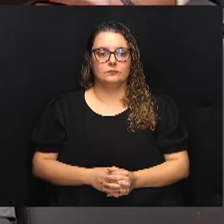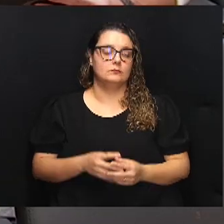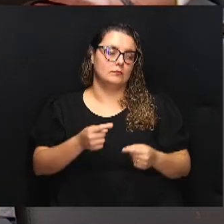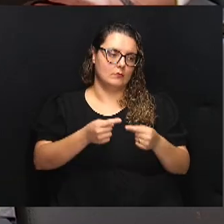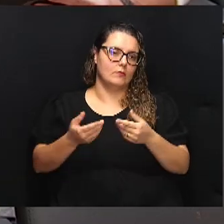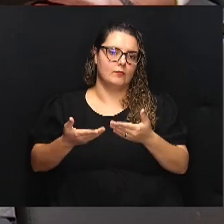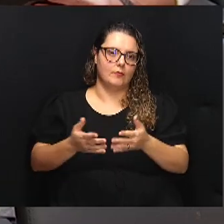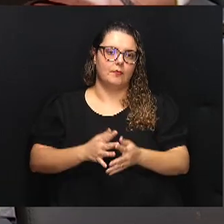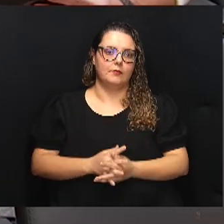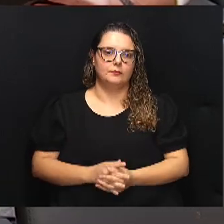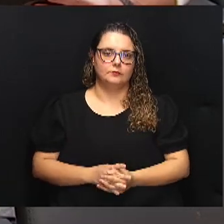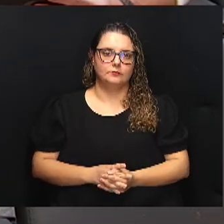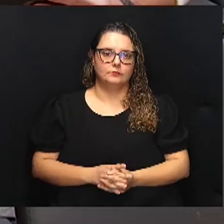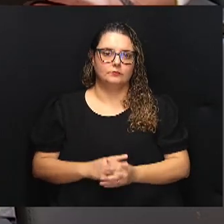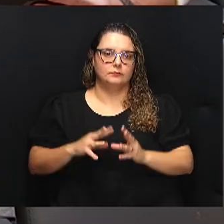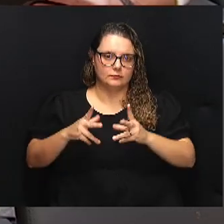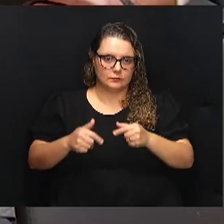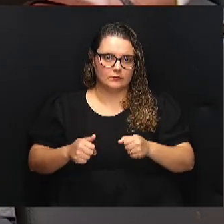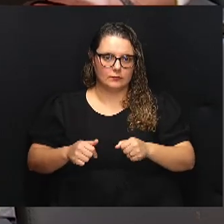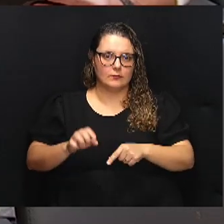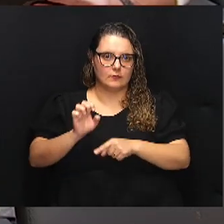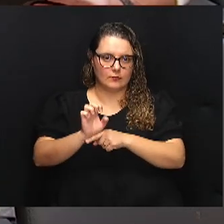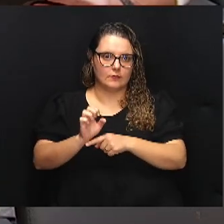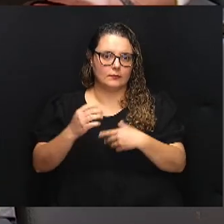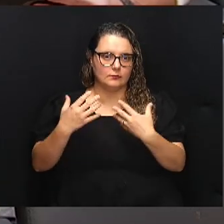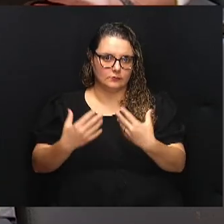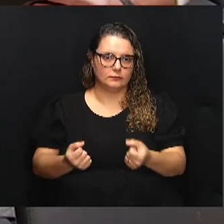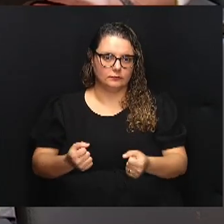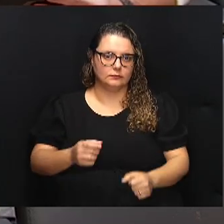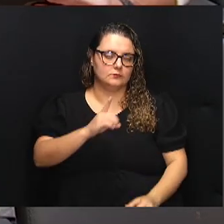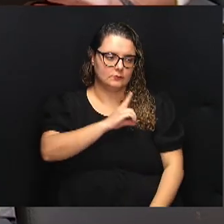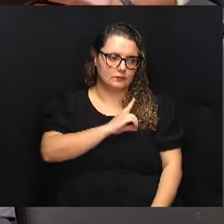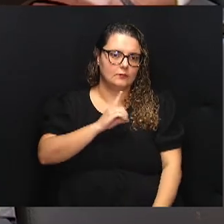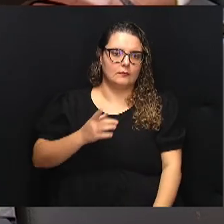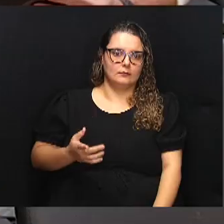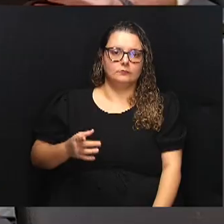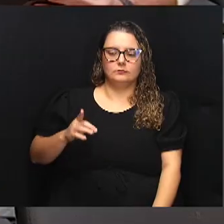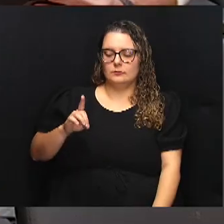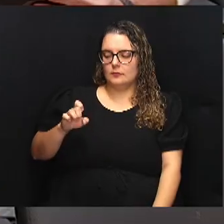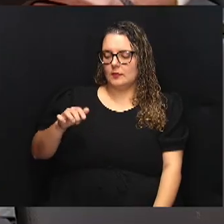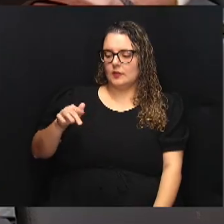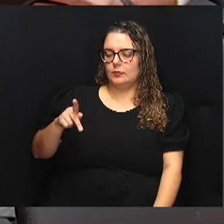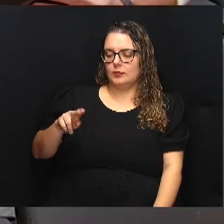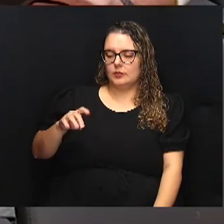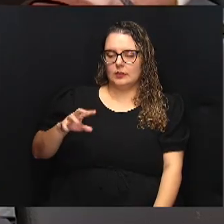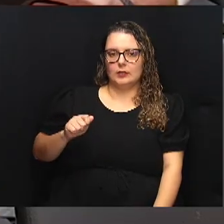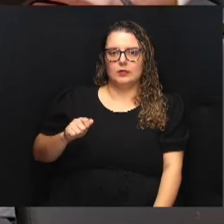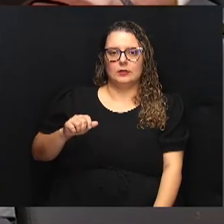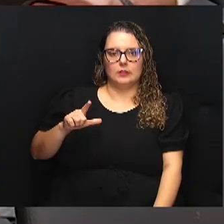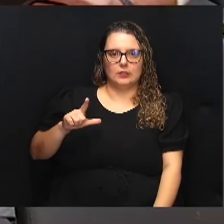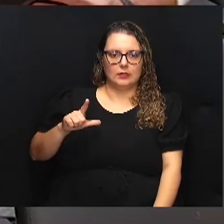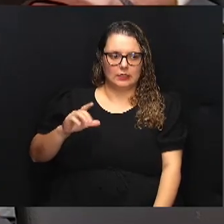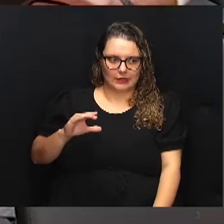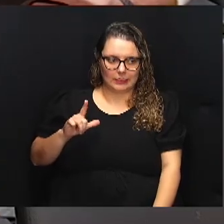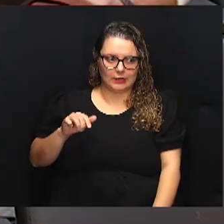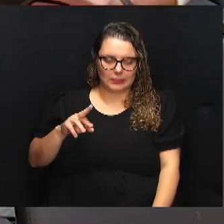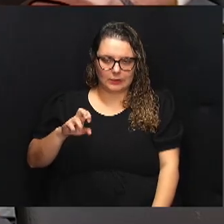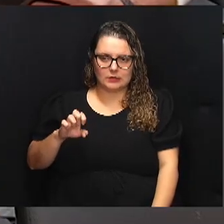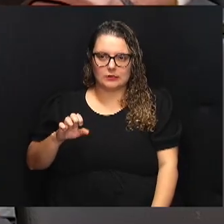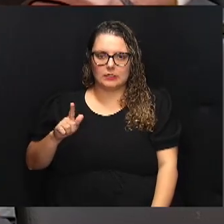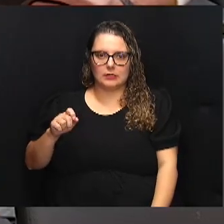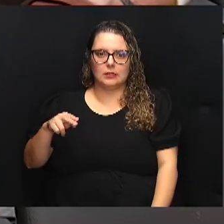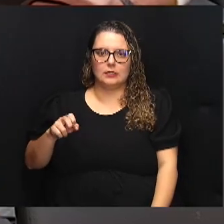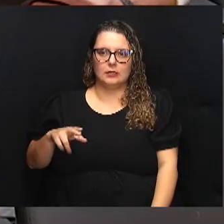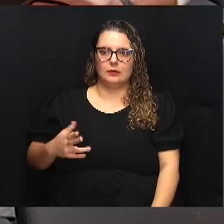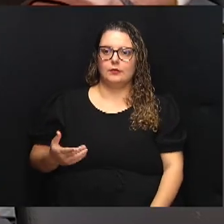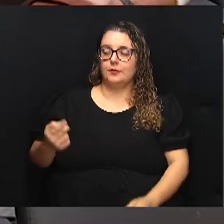debatendo, né, no estado inteiro, e que Campinas foi sediado aqui pela deputada Clarice Ganem. E o vereador, nessa audiência, o senhor também, vocês debateram